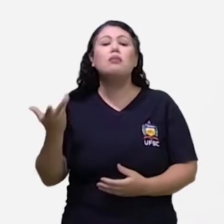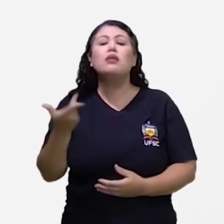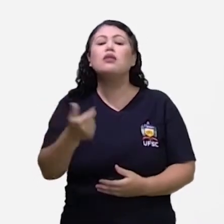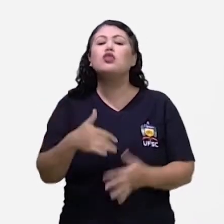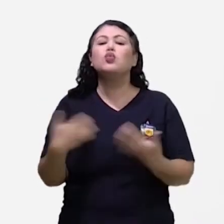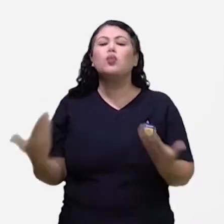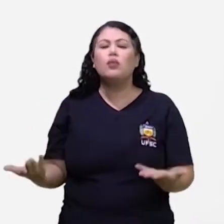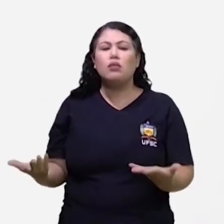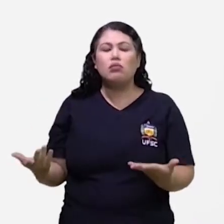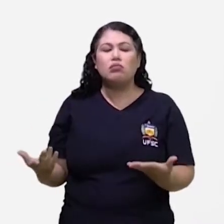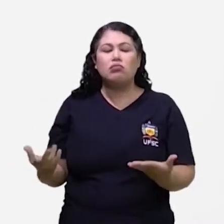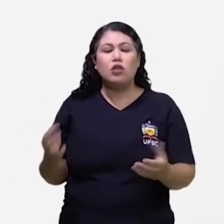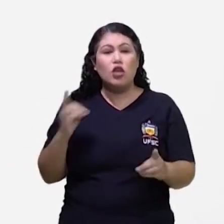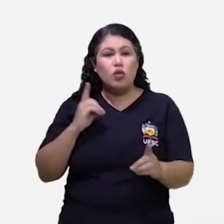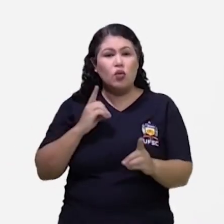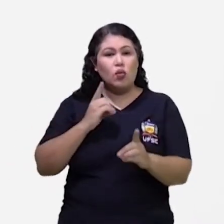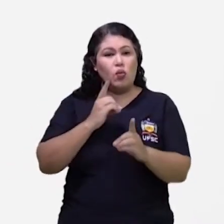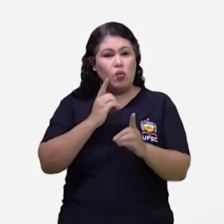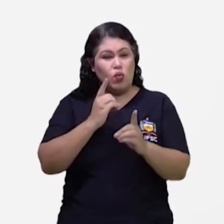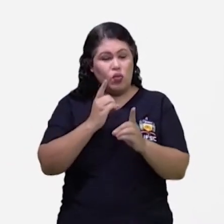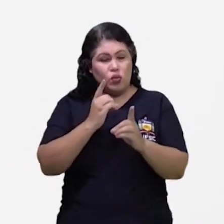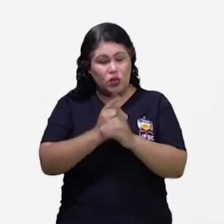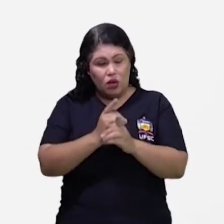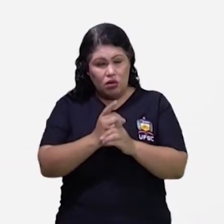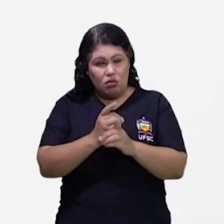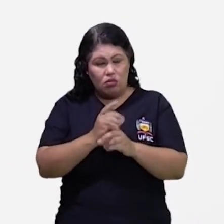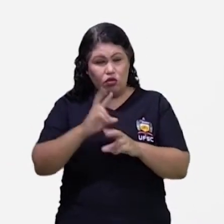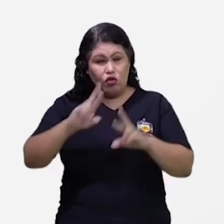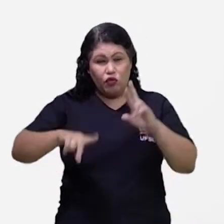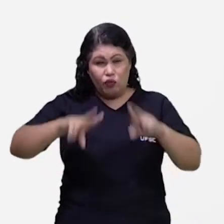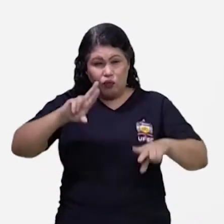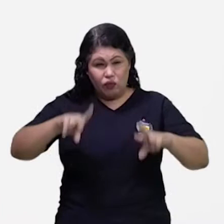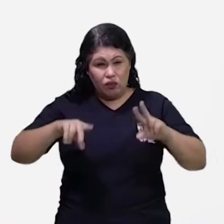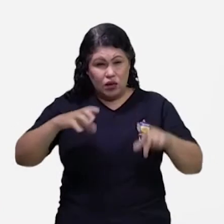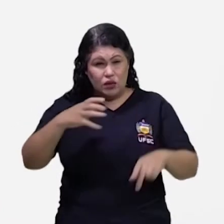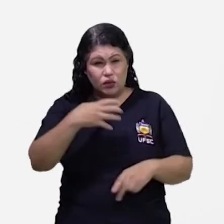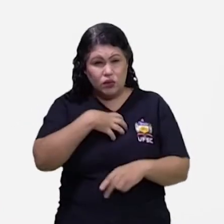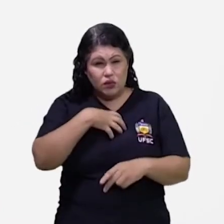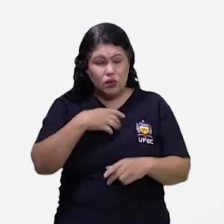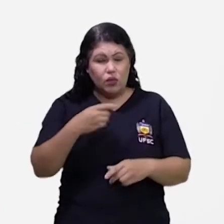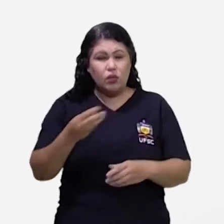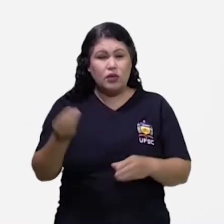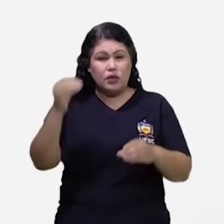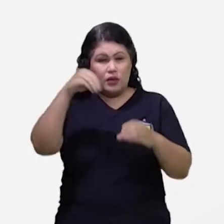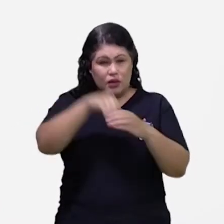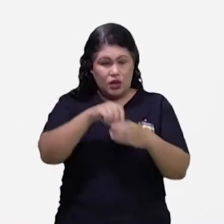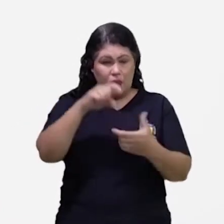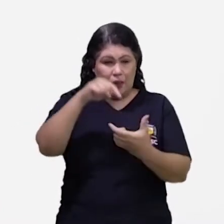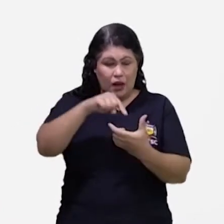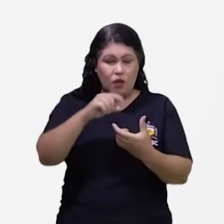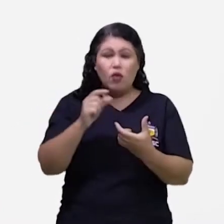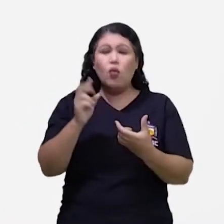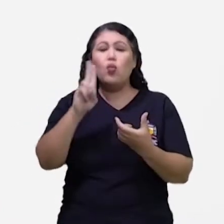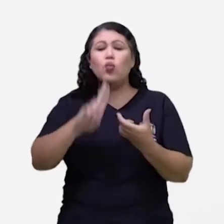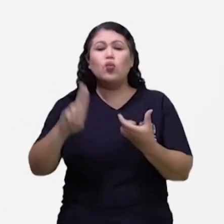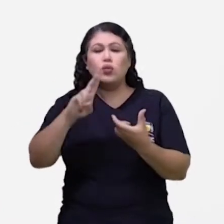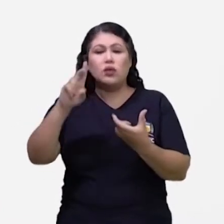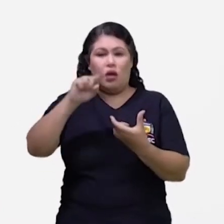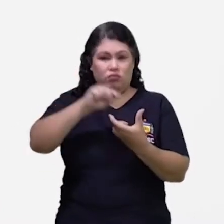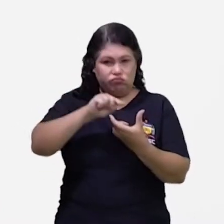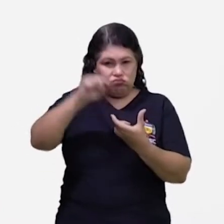Habilidade: identificar diferentes situações de acentuação de palavras, relacionando-as com